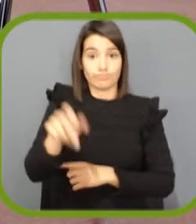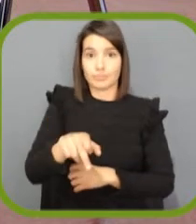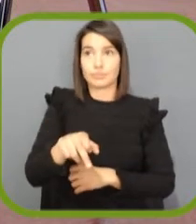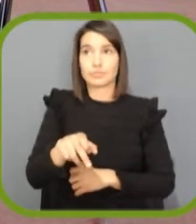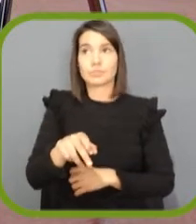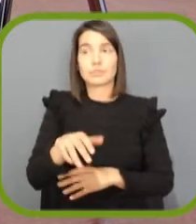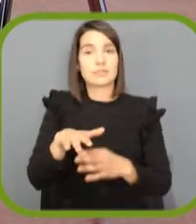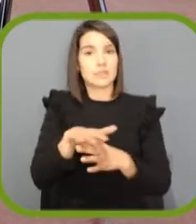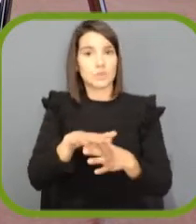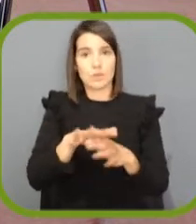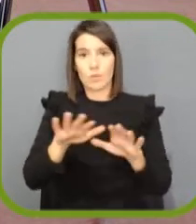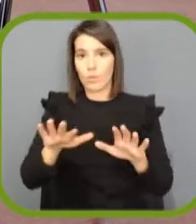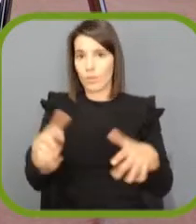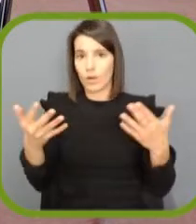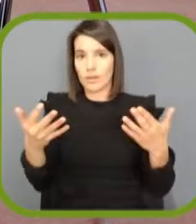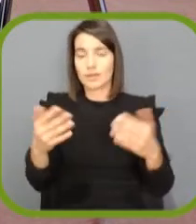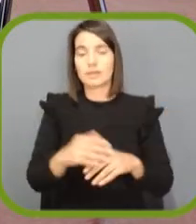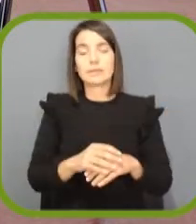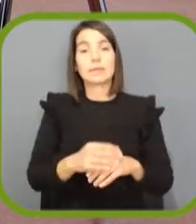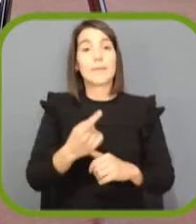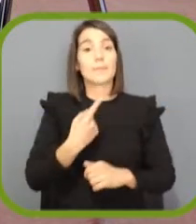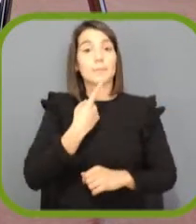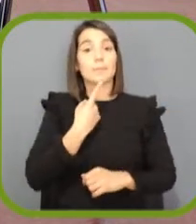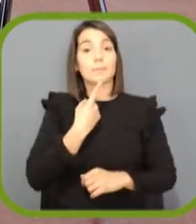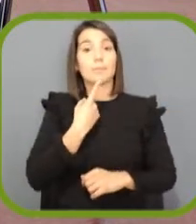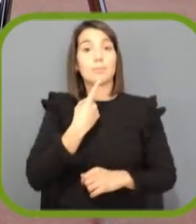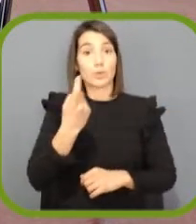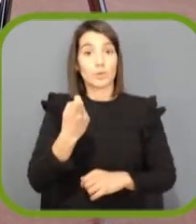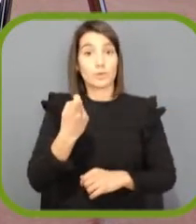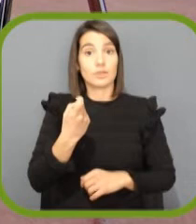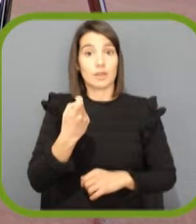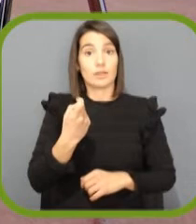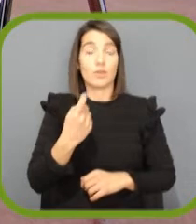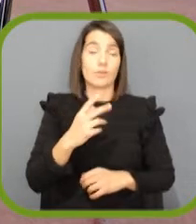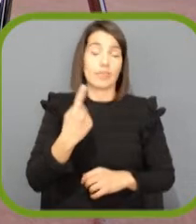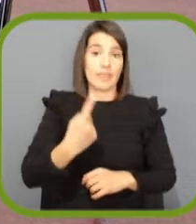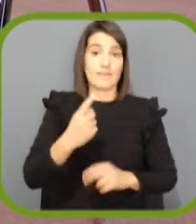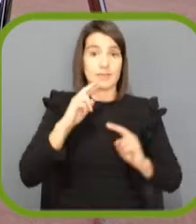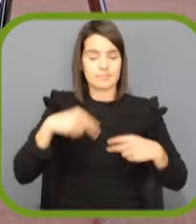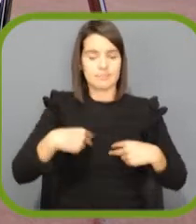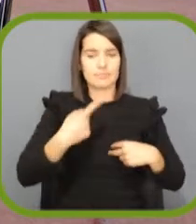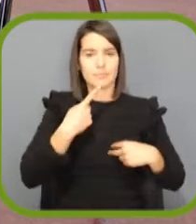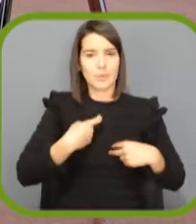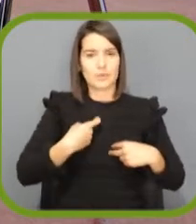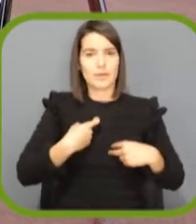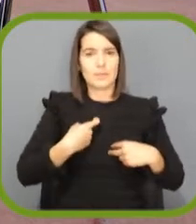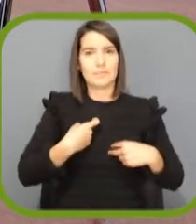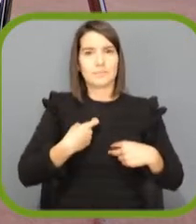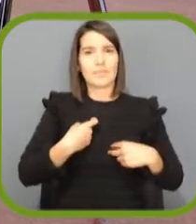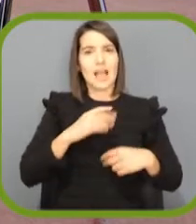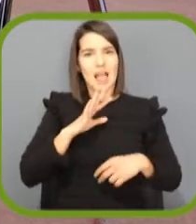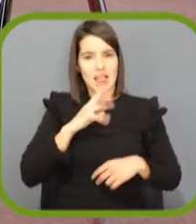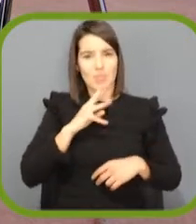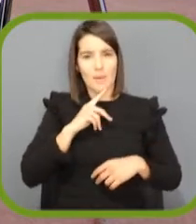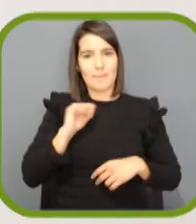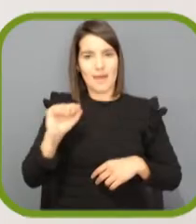uma qualquer situação, a pergunta que nos devemos fazer é: fazias isto à